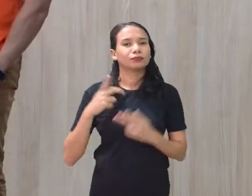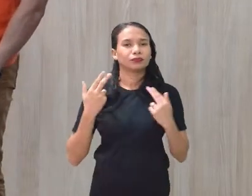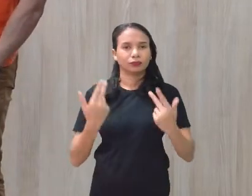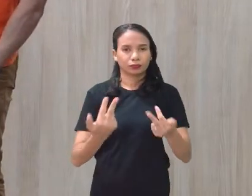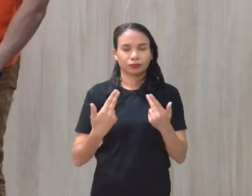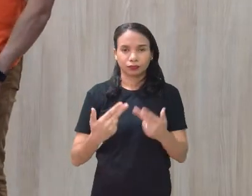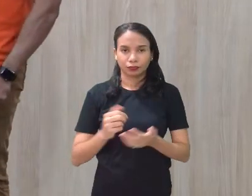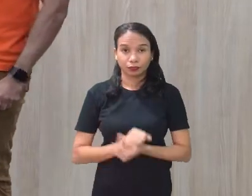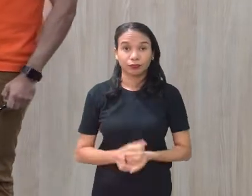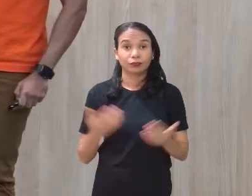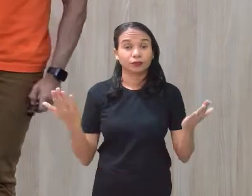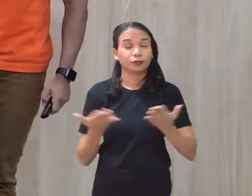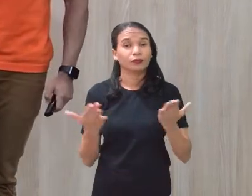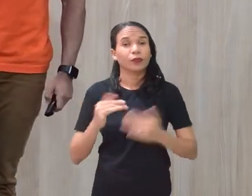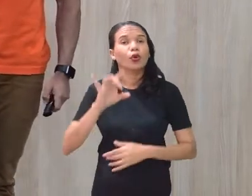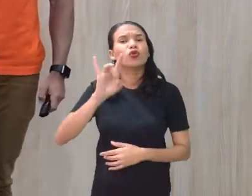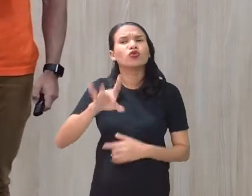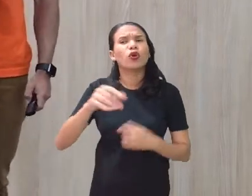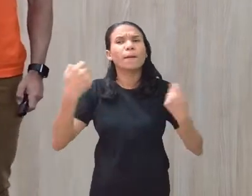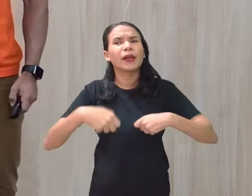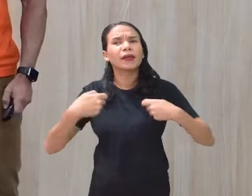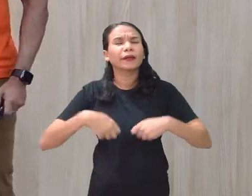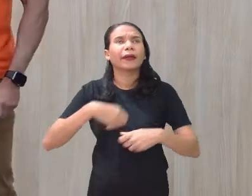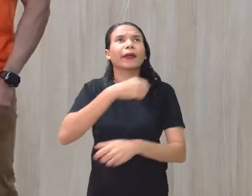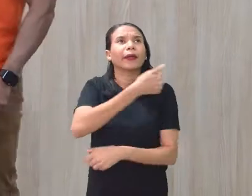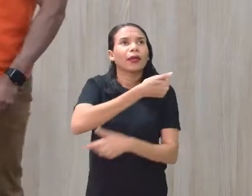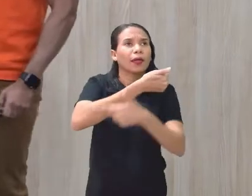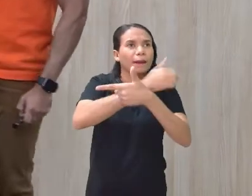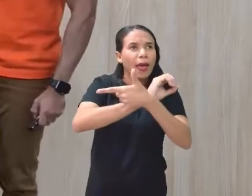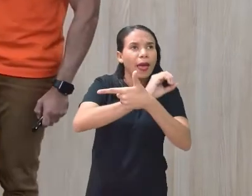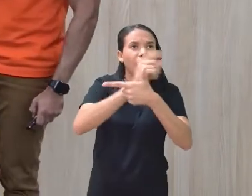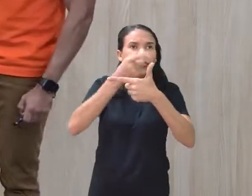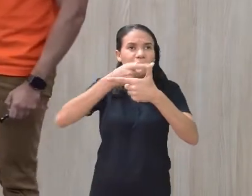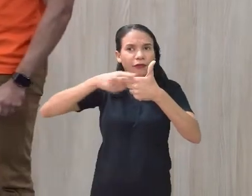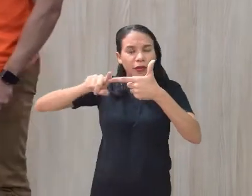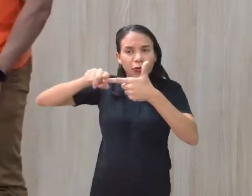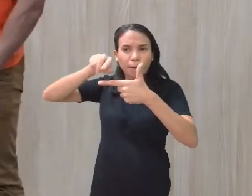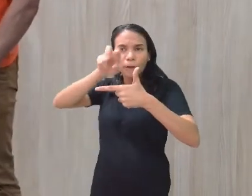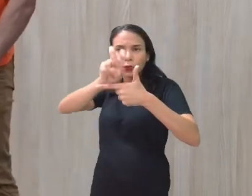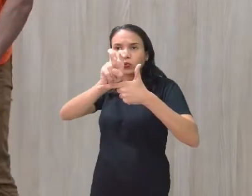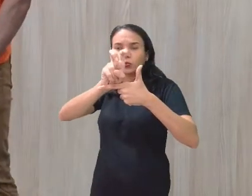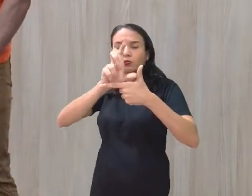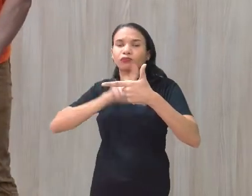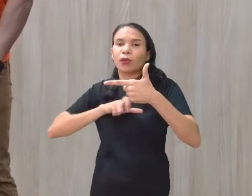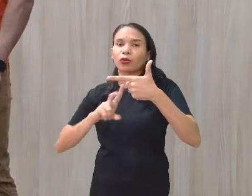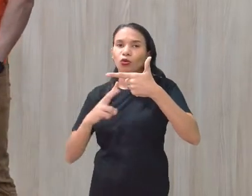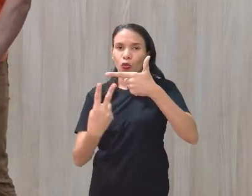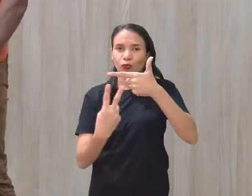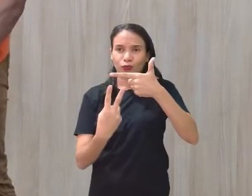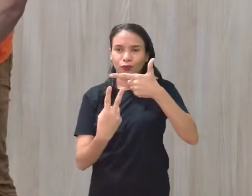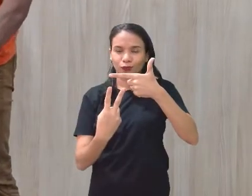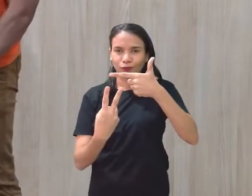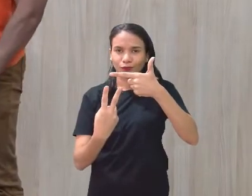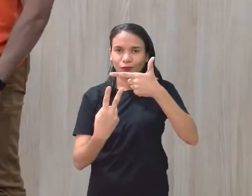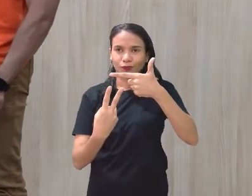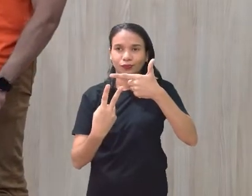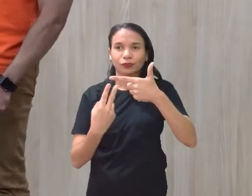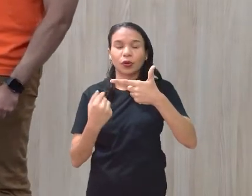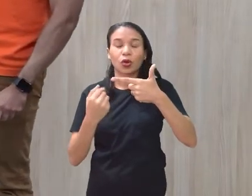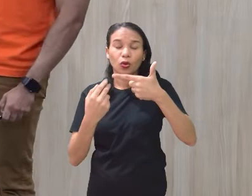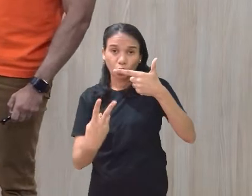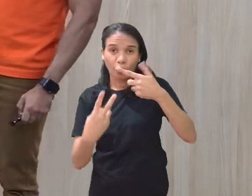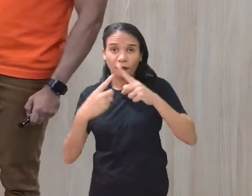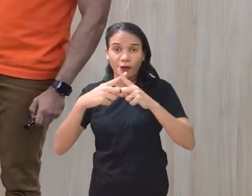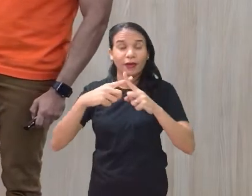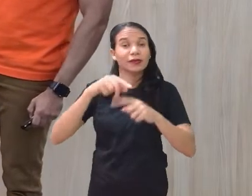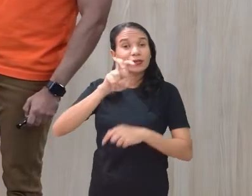bom? E agora é só dividir. 10 dividido por 5 dá igual a quanto? Dá igual a 2. 2 vezes 5